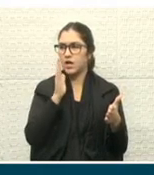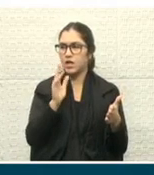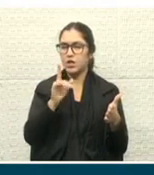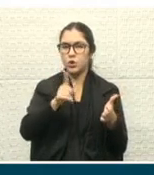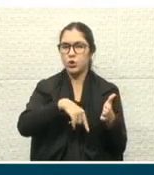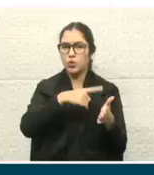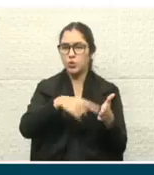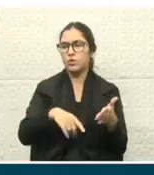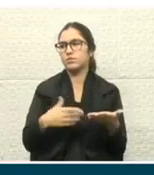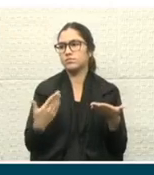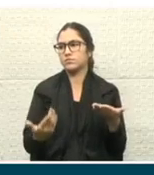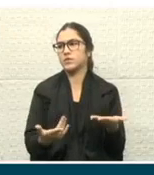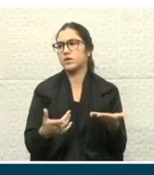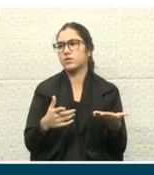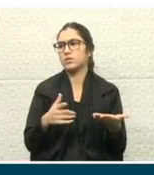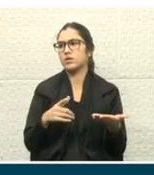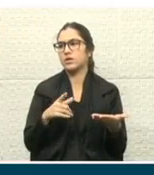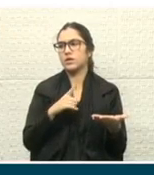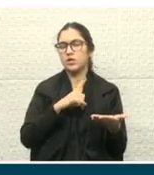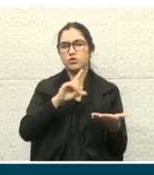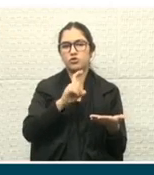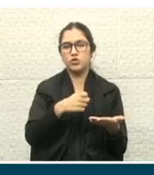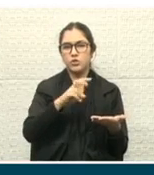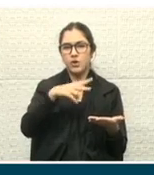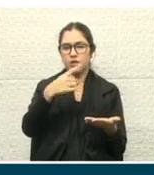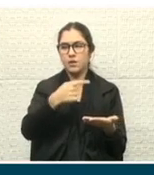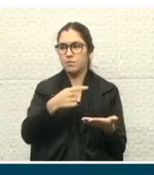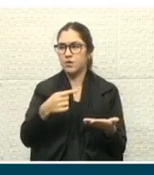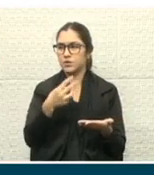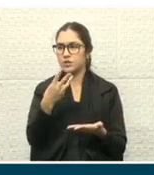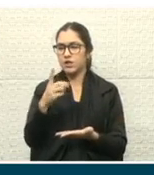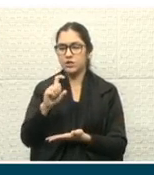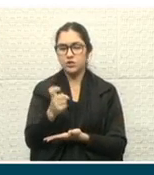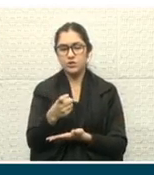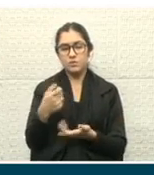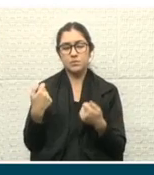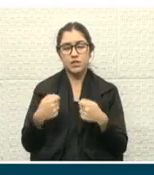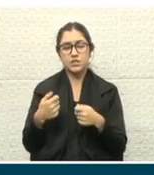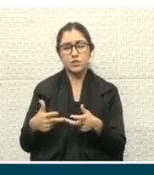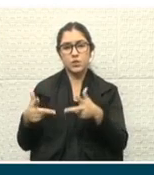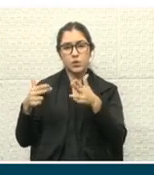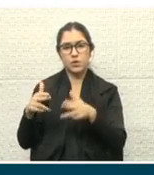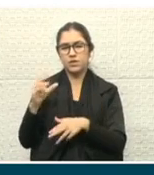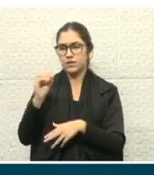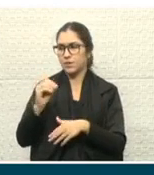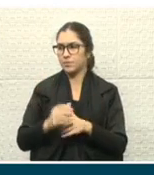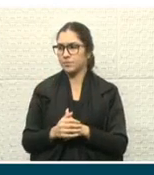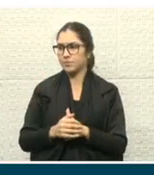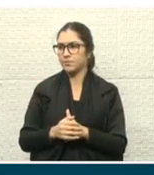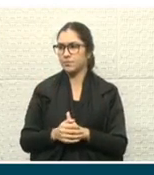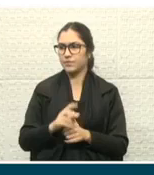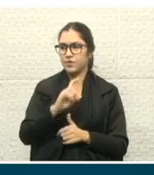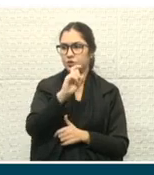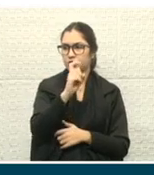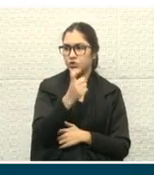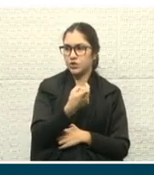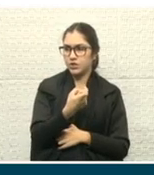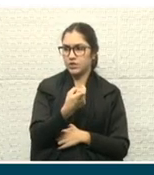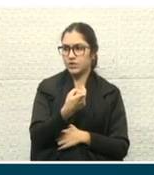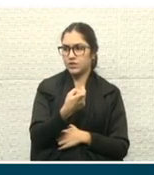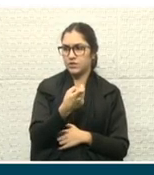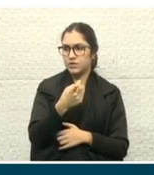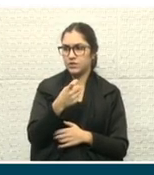nula. Então, nesse caso, x² menos 3x tem que ser igual a zero. X,